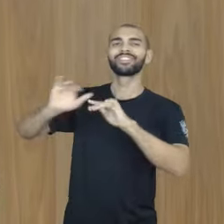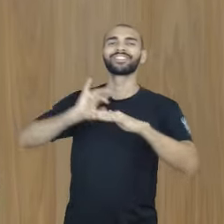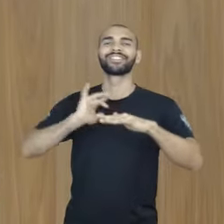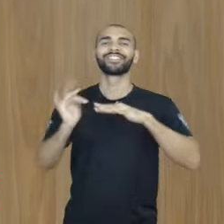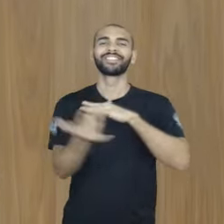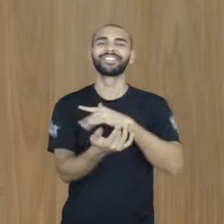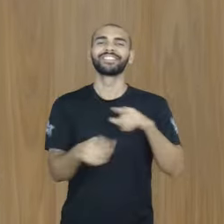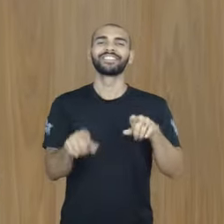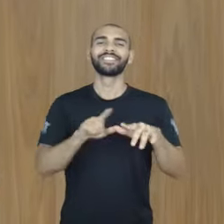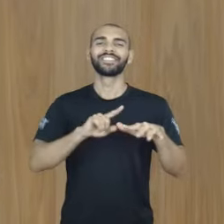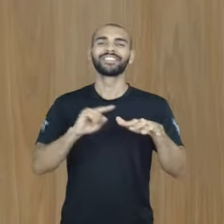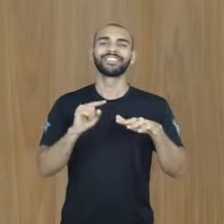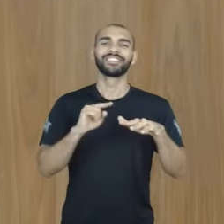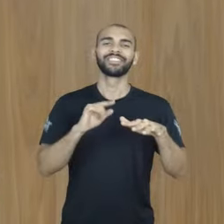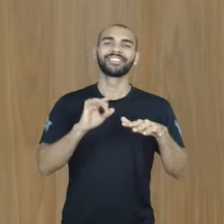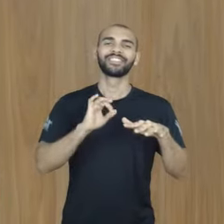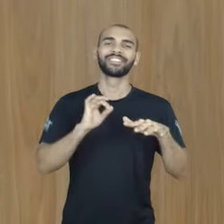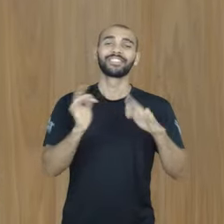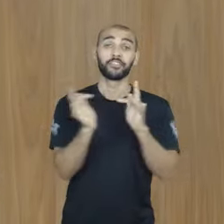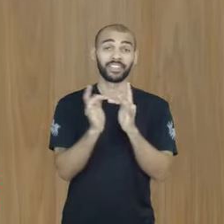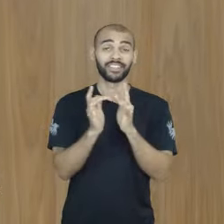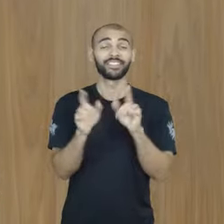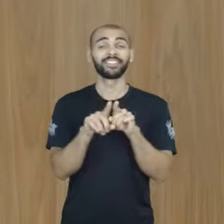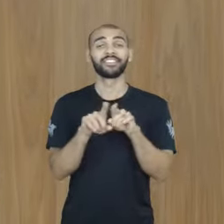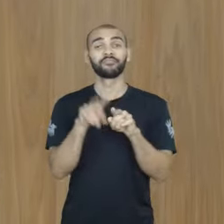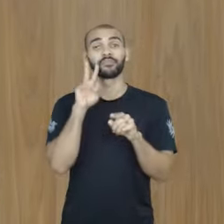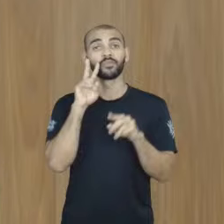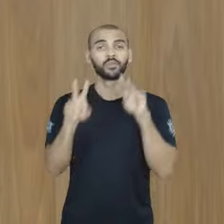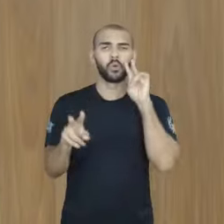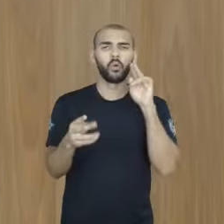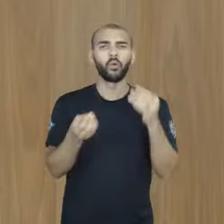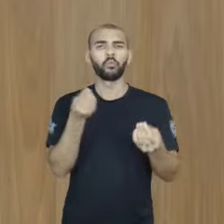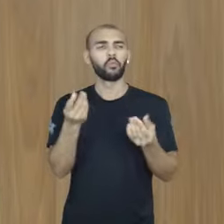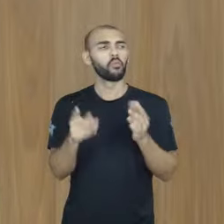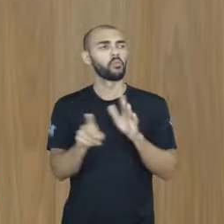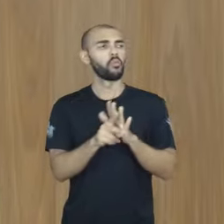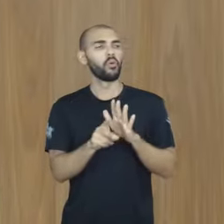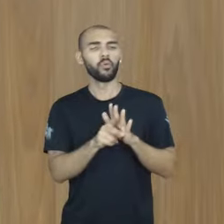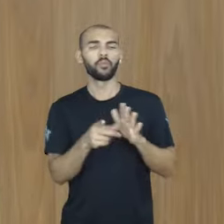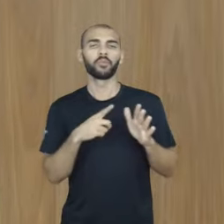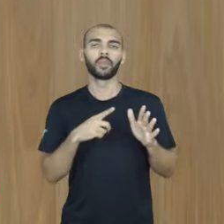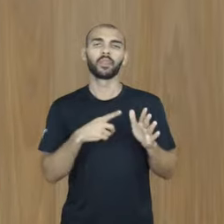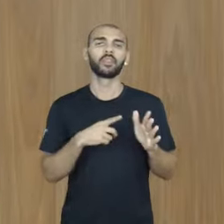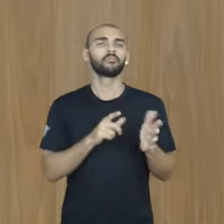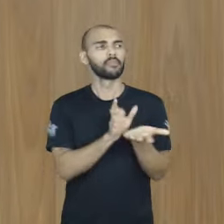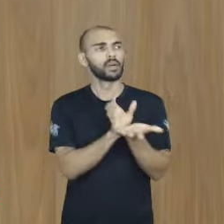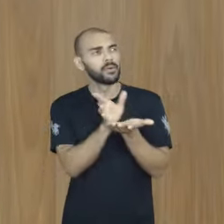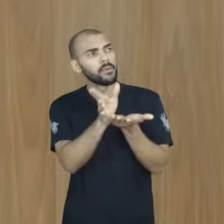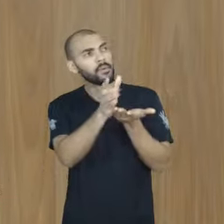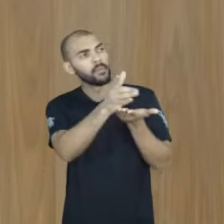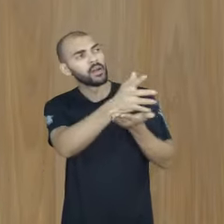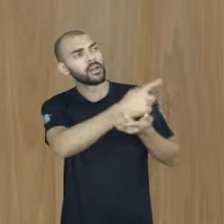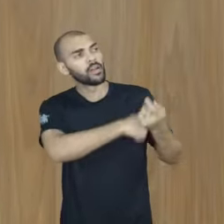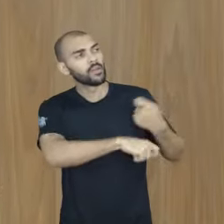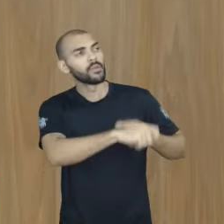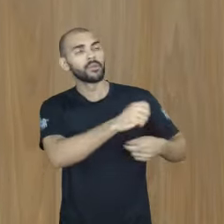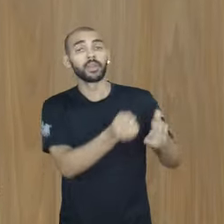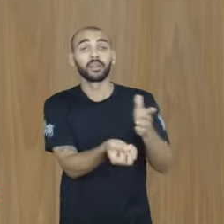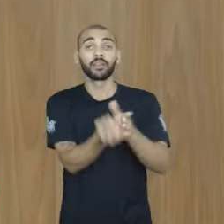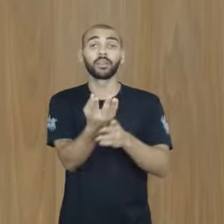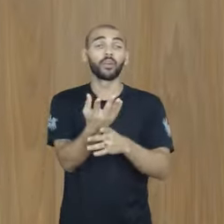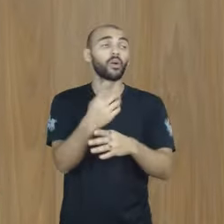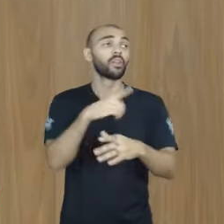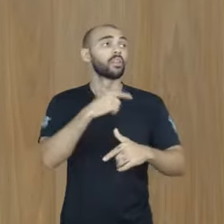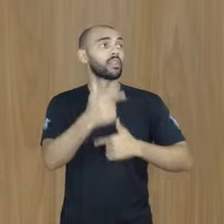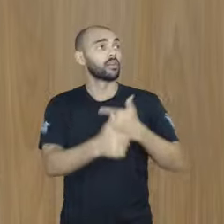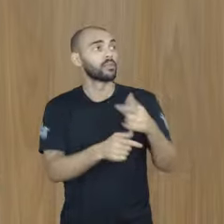informações, essa relação dos últimos dados econômicos, né, que foram muito positivos com a geração de emprego e renda. Deixa eu falar aqui